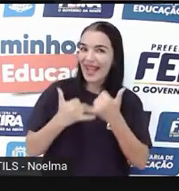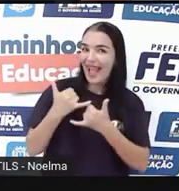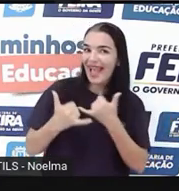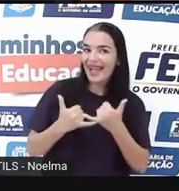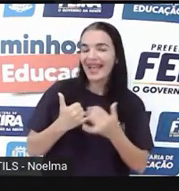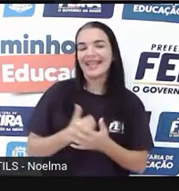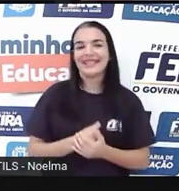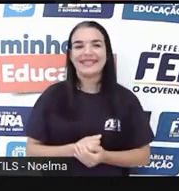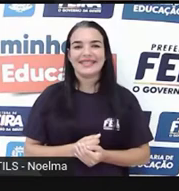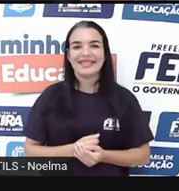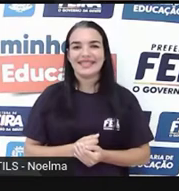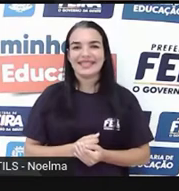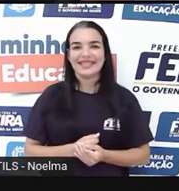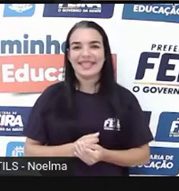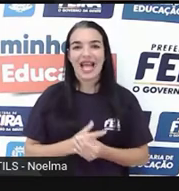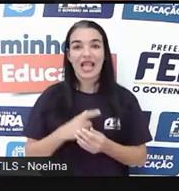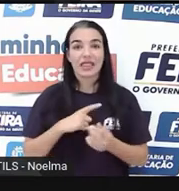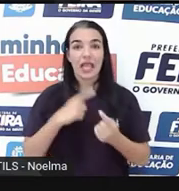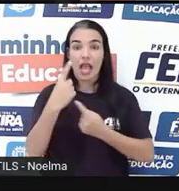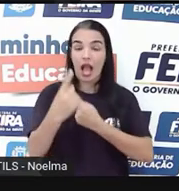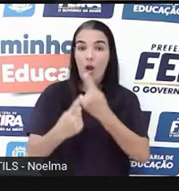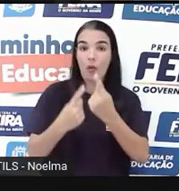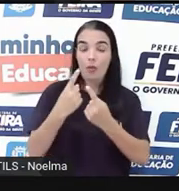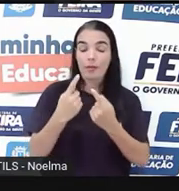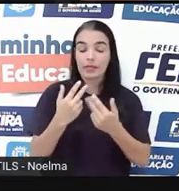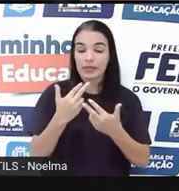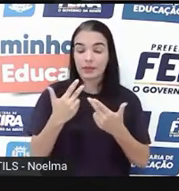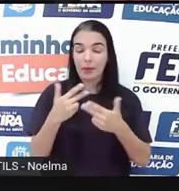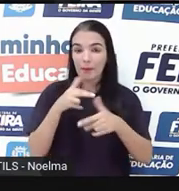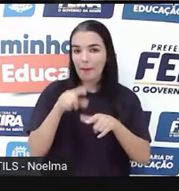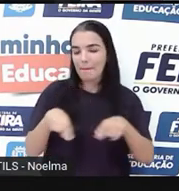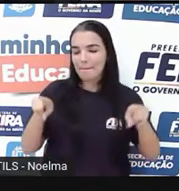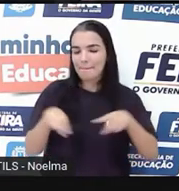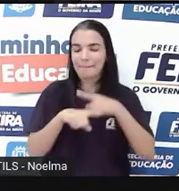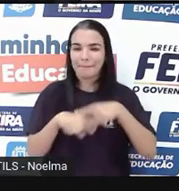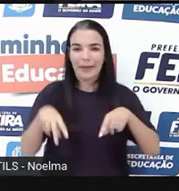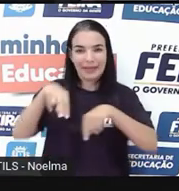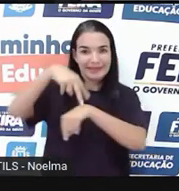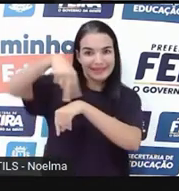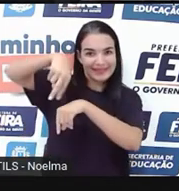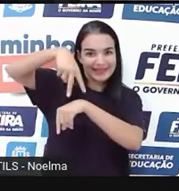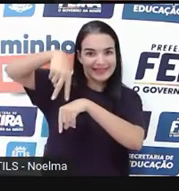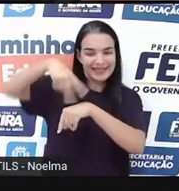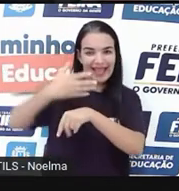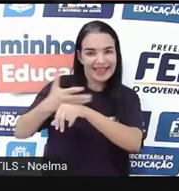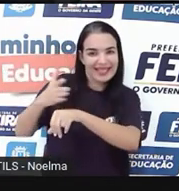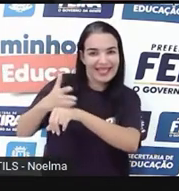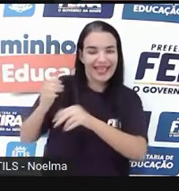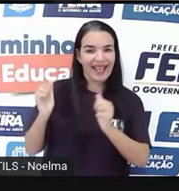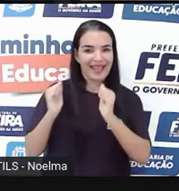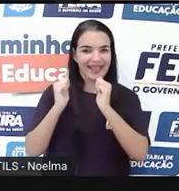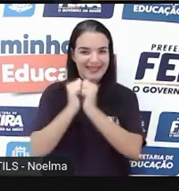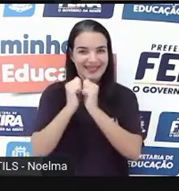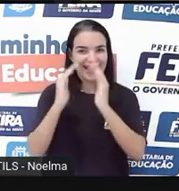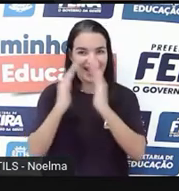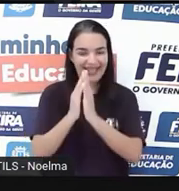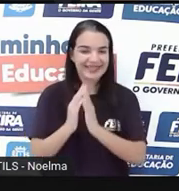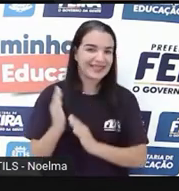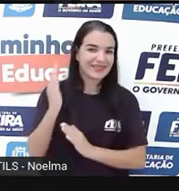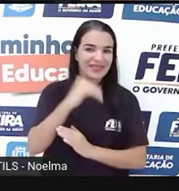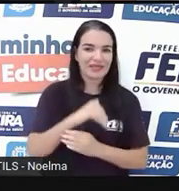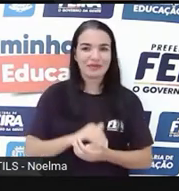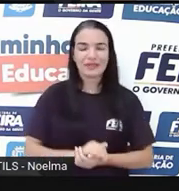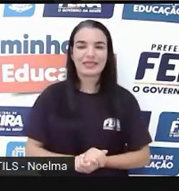brincar? Eu trago aqui alguns passos da canção para a gente treinar um pouquinho aí em casa. Vamos juntos comigo? Então,